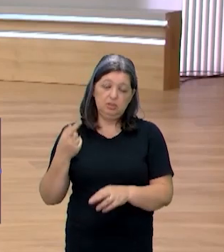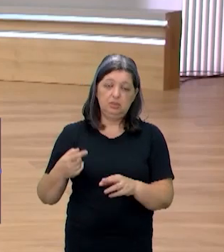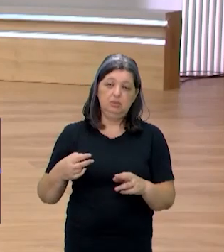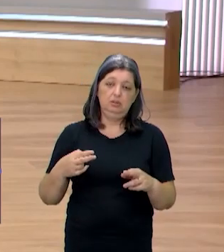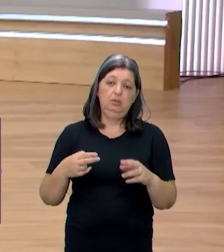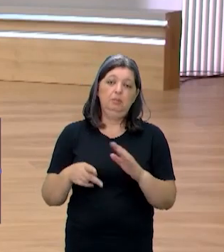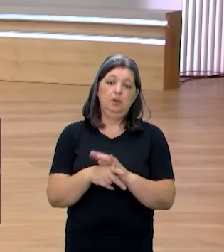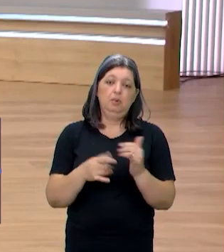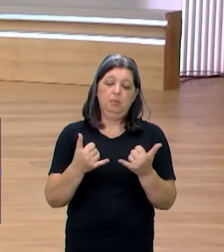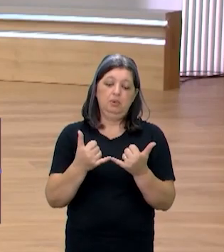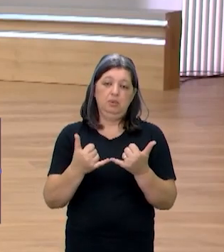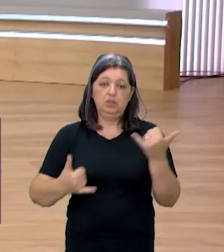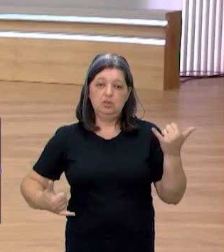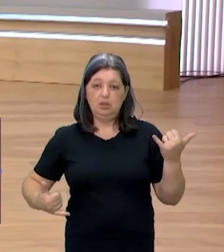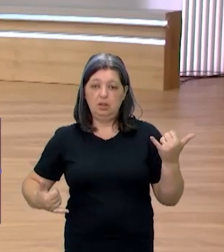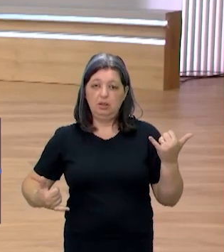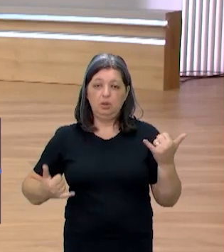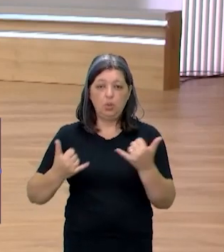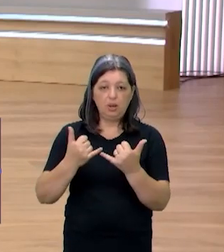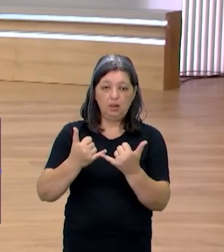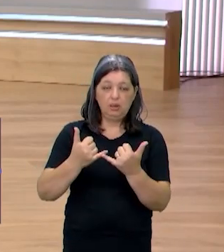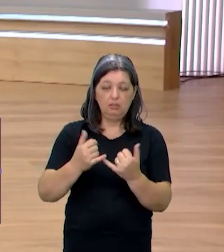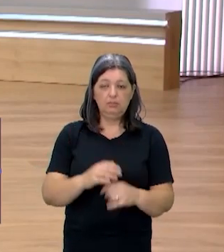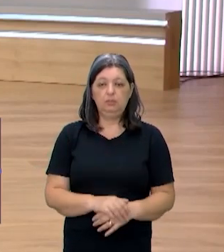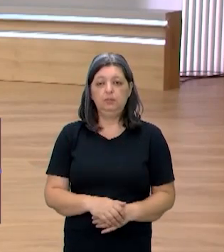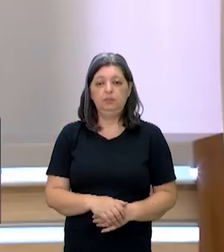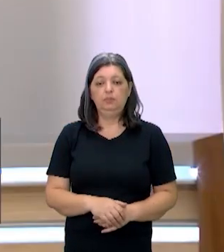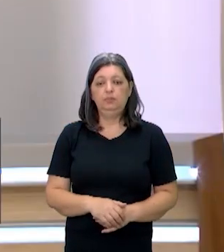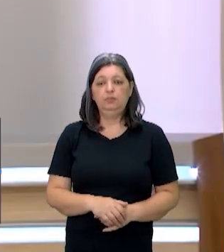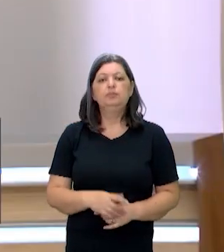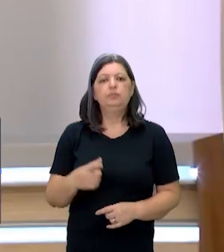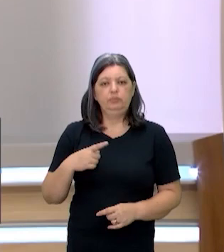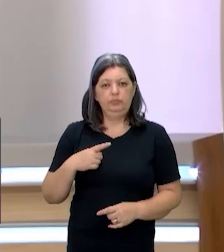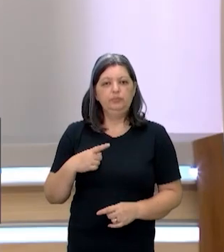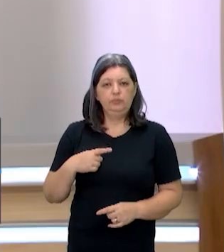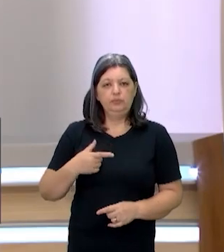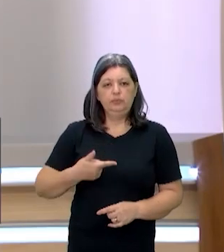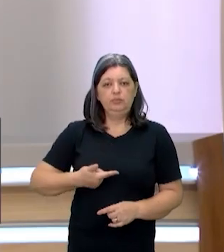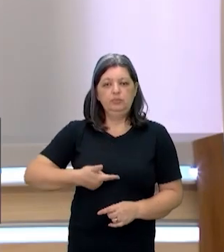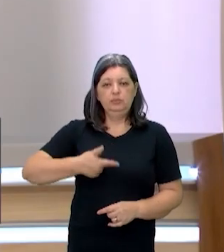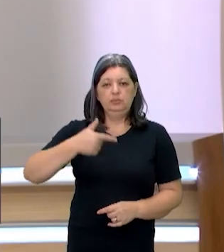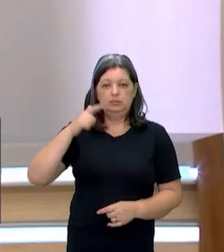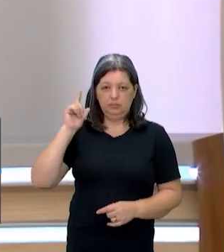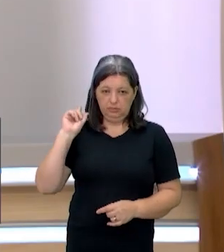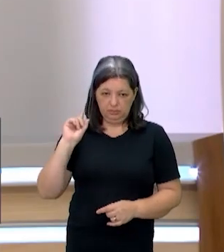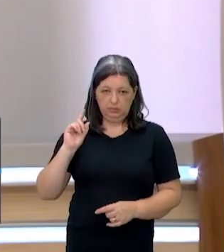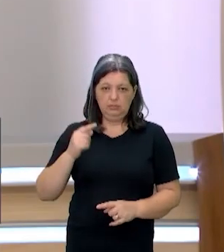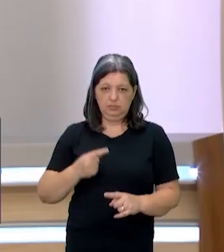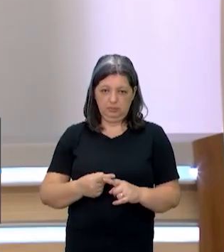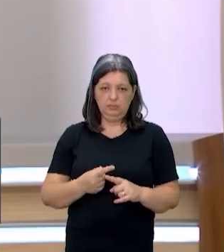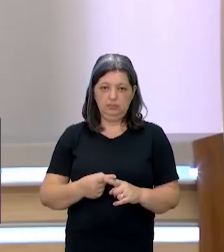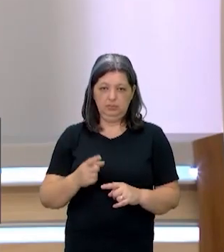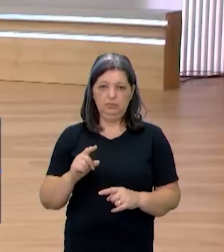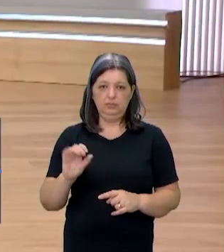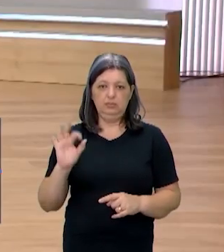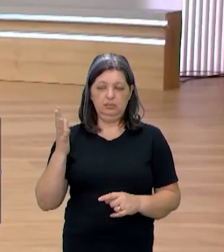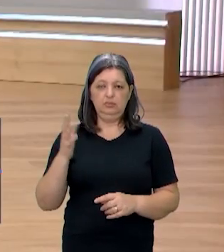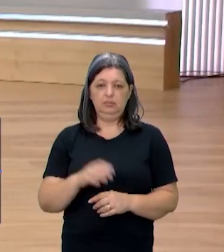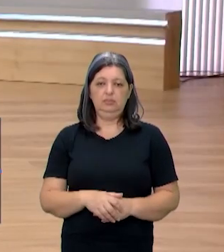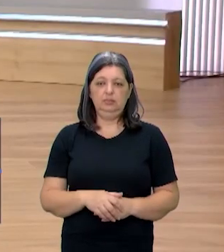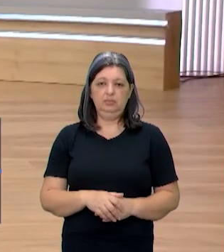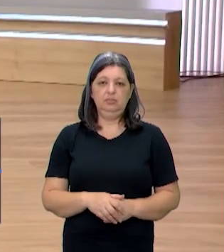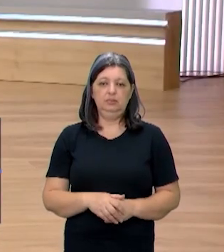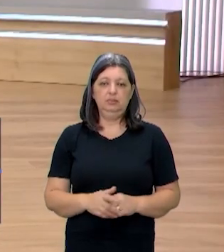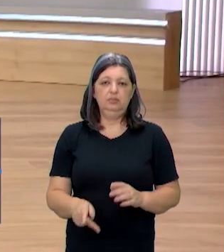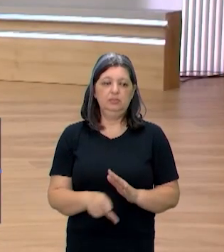em algum momento. E falando nisso, né, semana passada a gente teve aí um pane, né? Sim. Nossa. É verdade, aquele dia que caiu Sim, tudo,